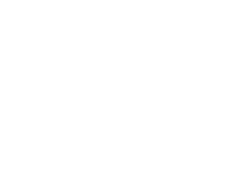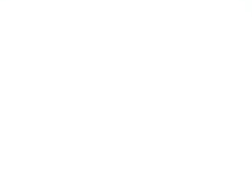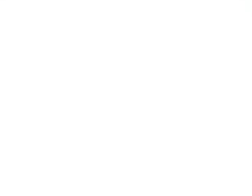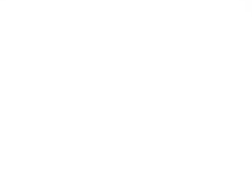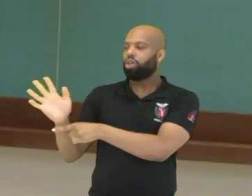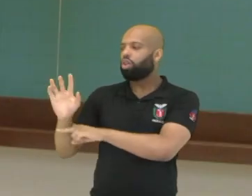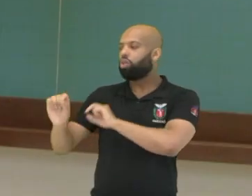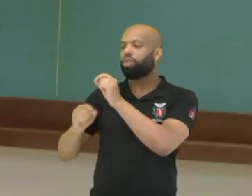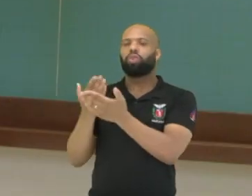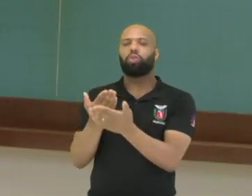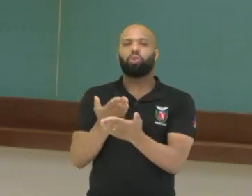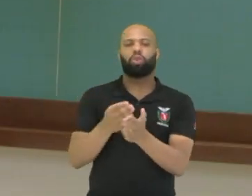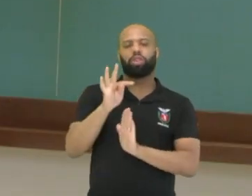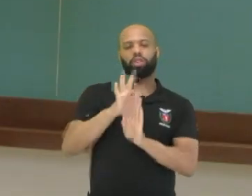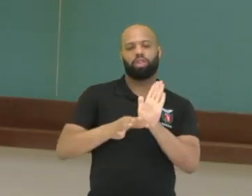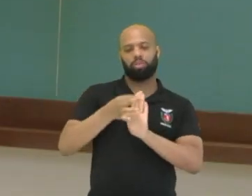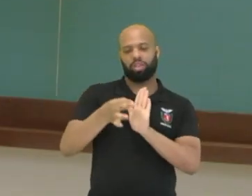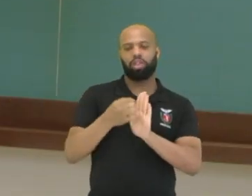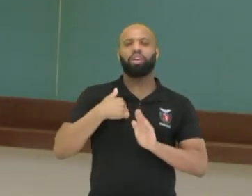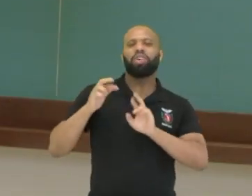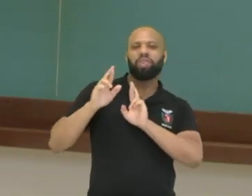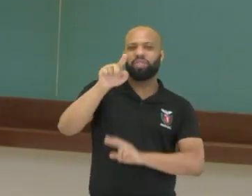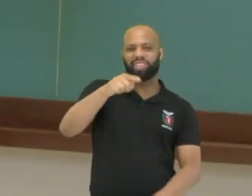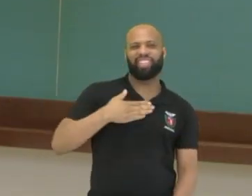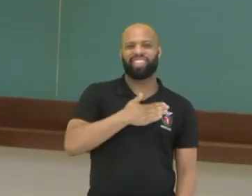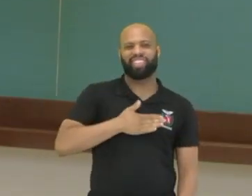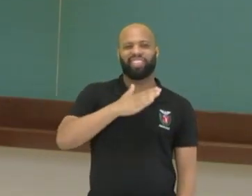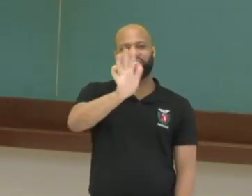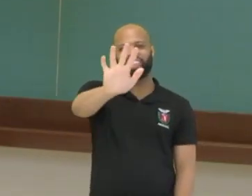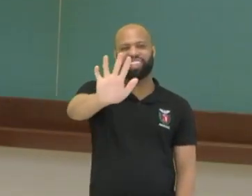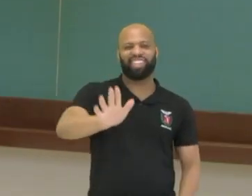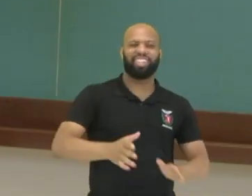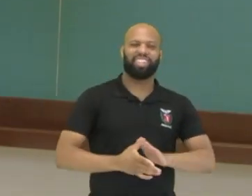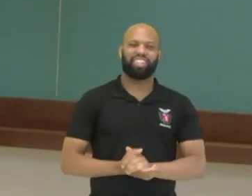Neste vídeo, falamos sobre artigos de opinião. Espero que vocês tenham